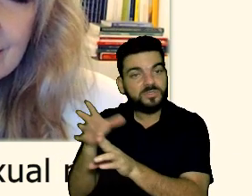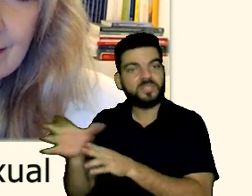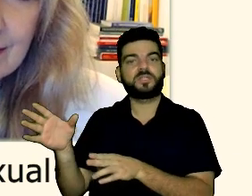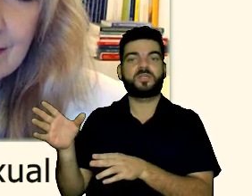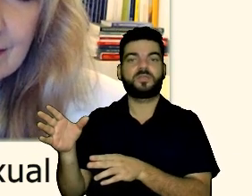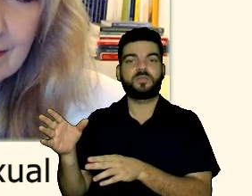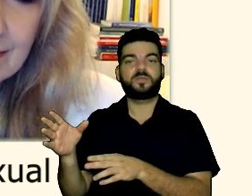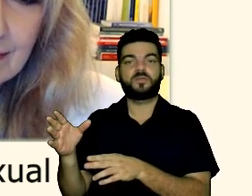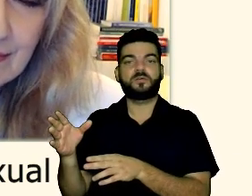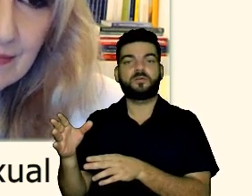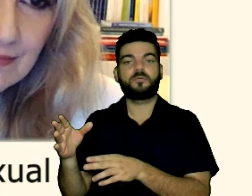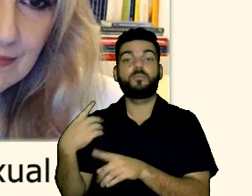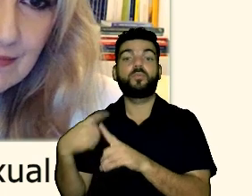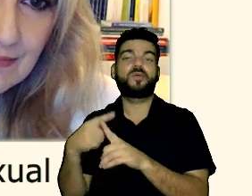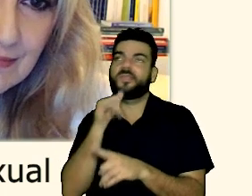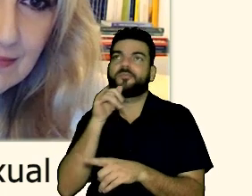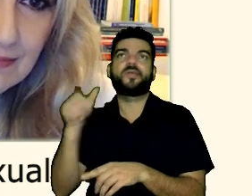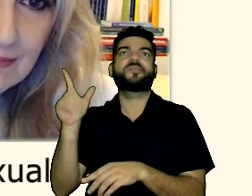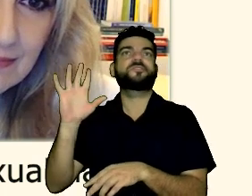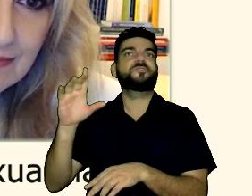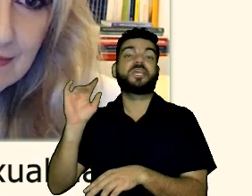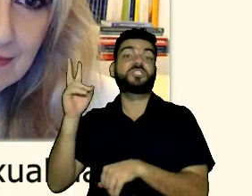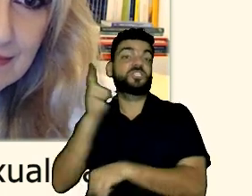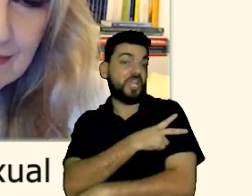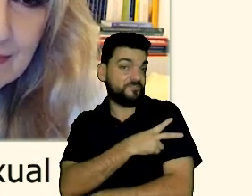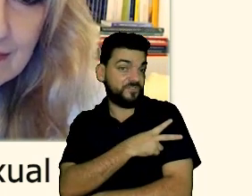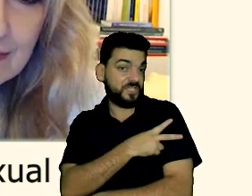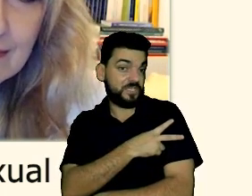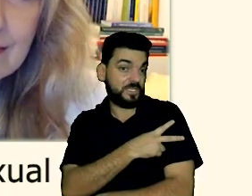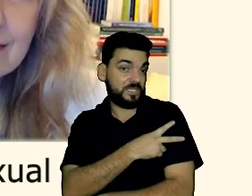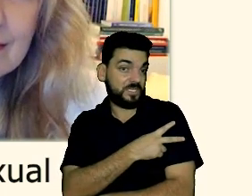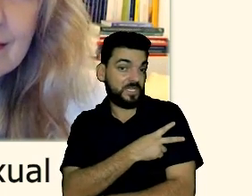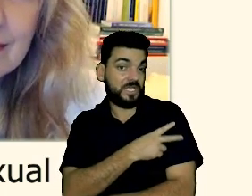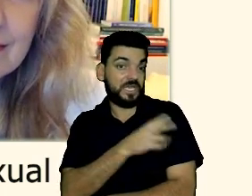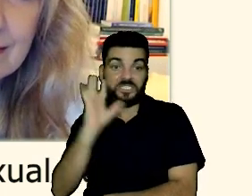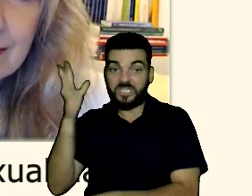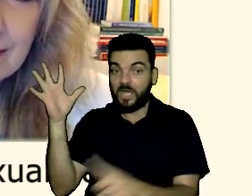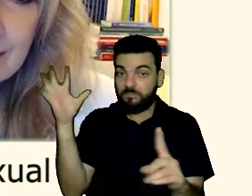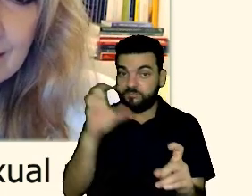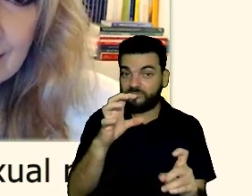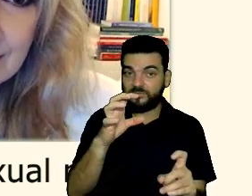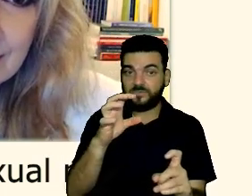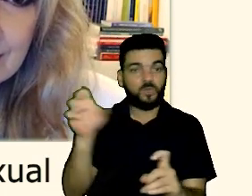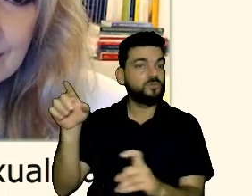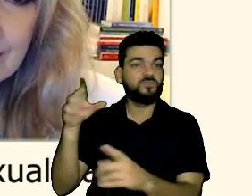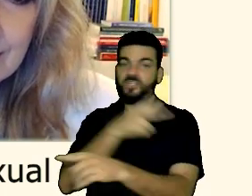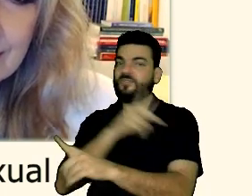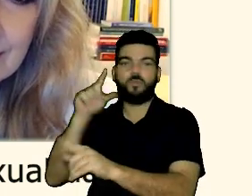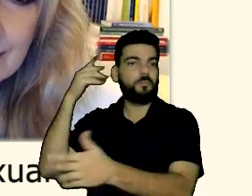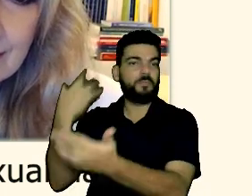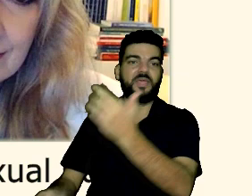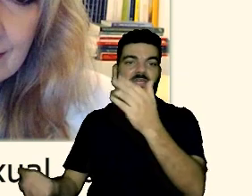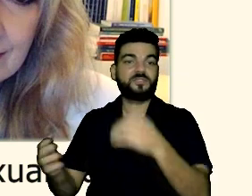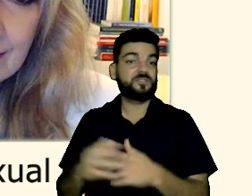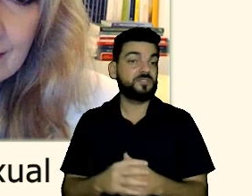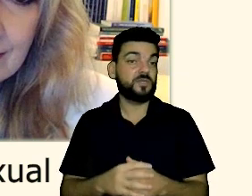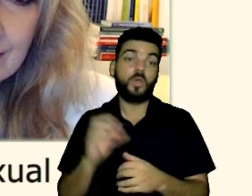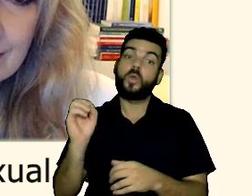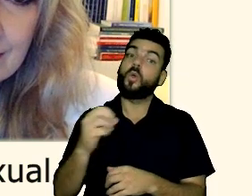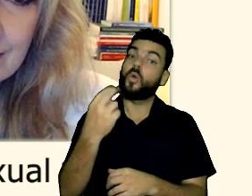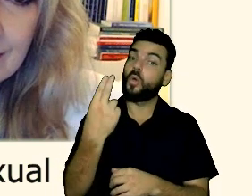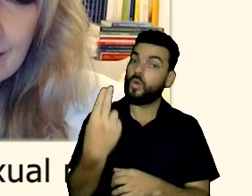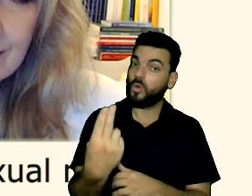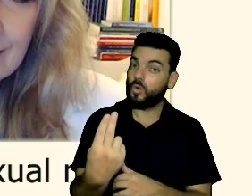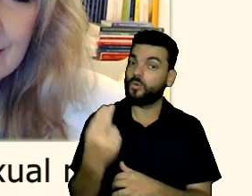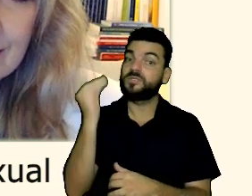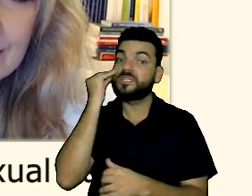no nosso caso, para além da punição ou da demissão, o agressor muitas vezes permanece, inclusive, na função gerencial que ele ocupa,